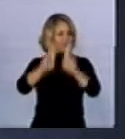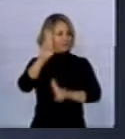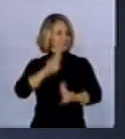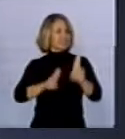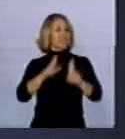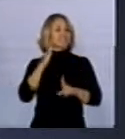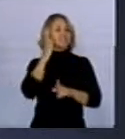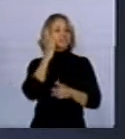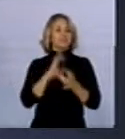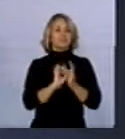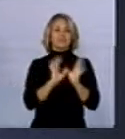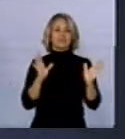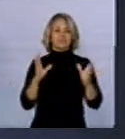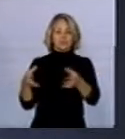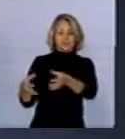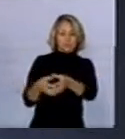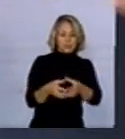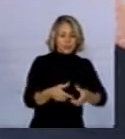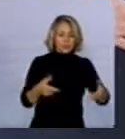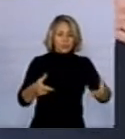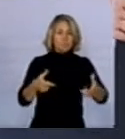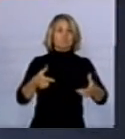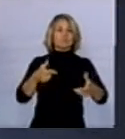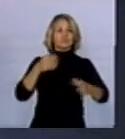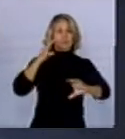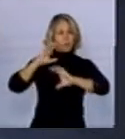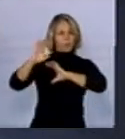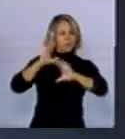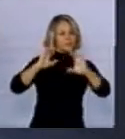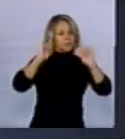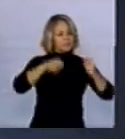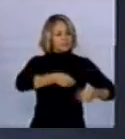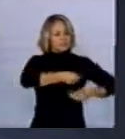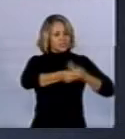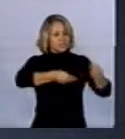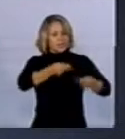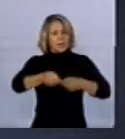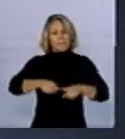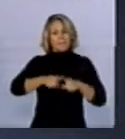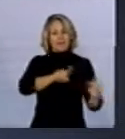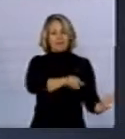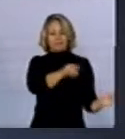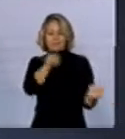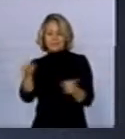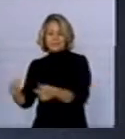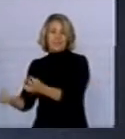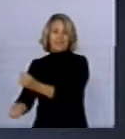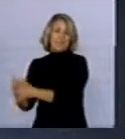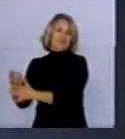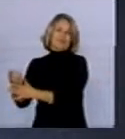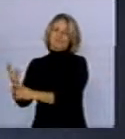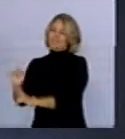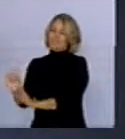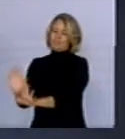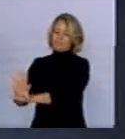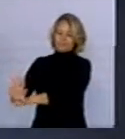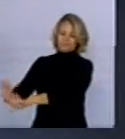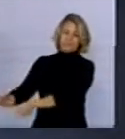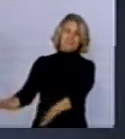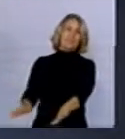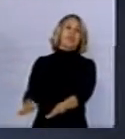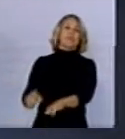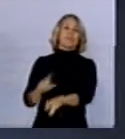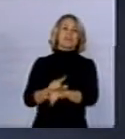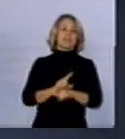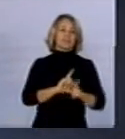permitindo que grandes grupos de telecomunicações distribuam o conteúdo, mas não entrem na sua produção, para que não tomem conta do